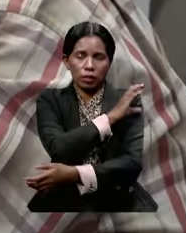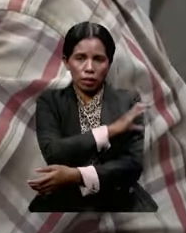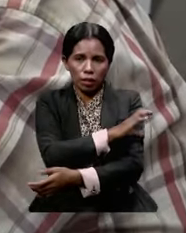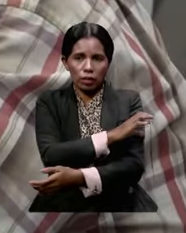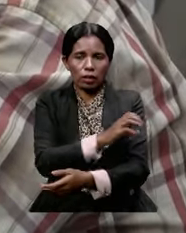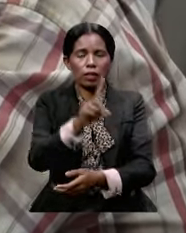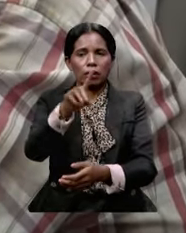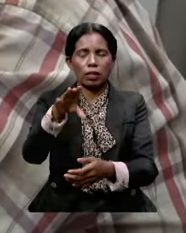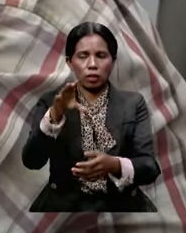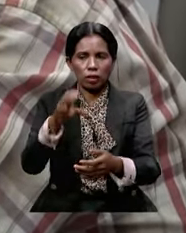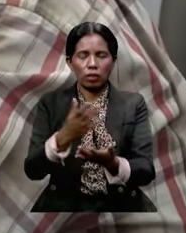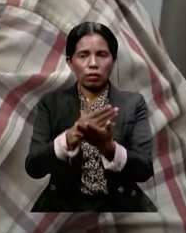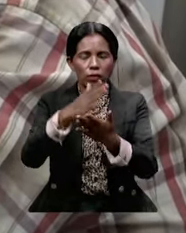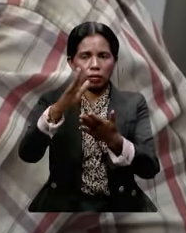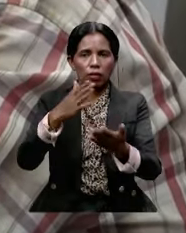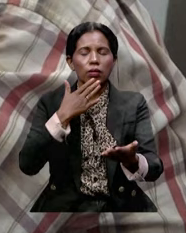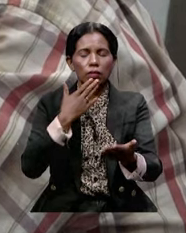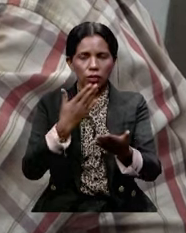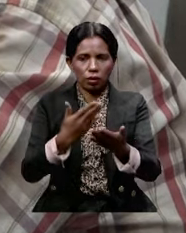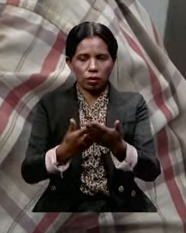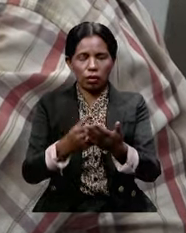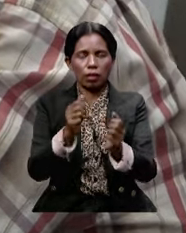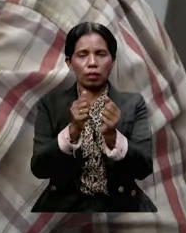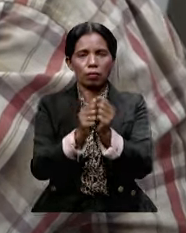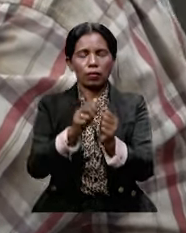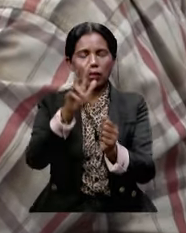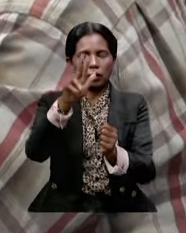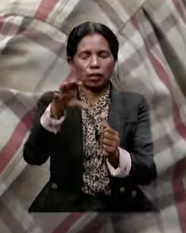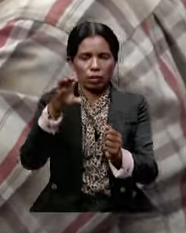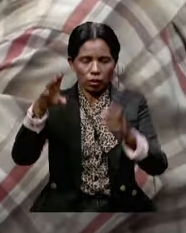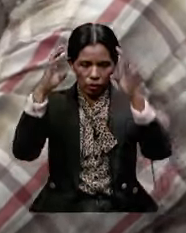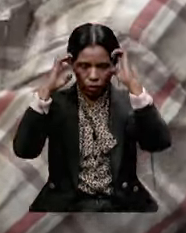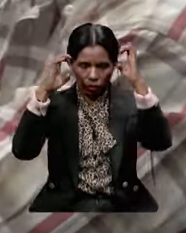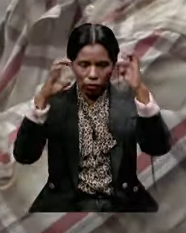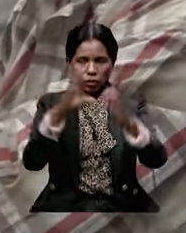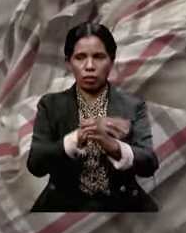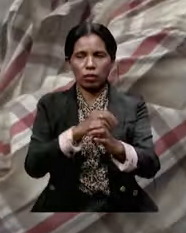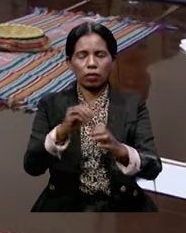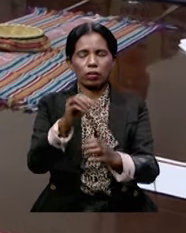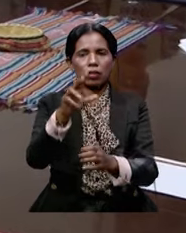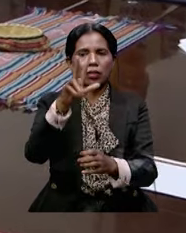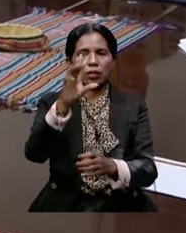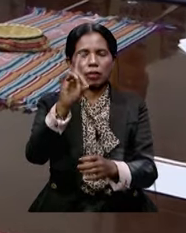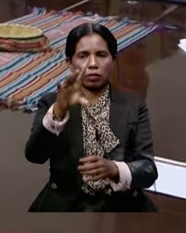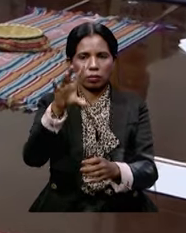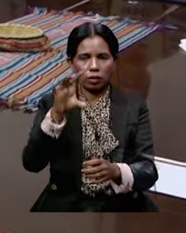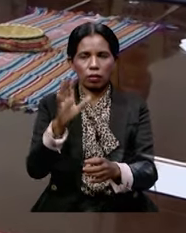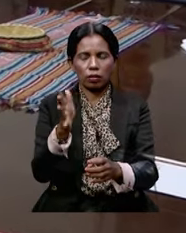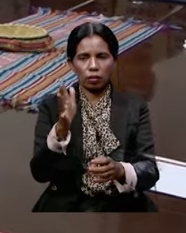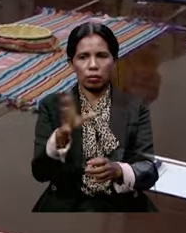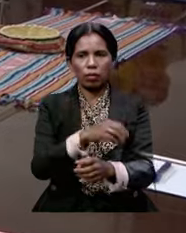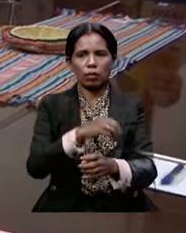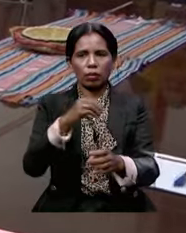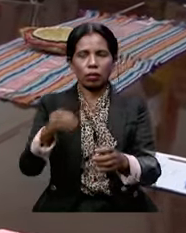atusida resine faheba boa governação rihun atustolo educação cívica rihun atusito limanulu